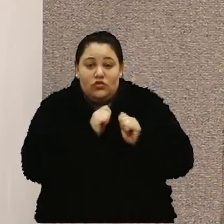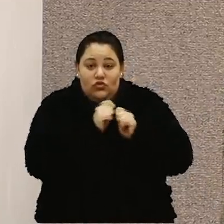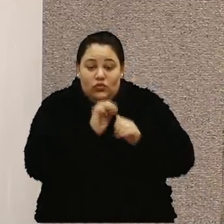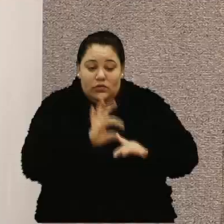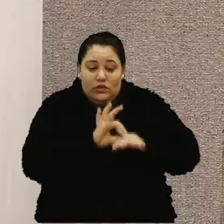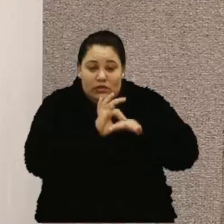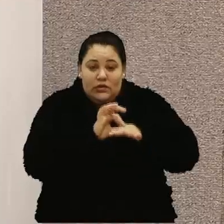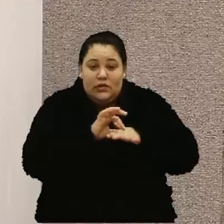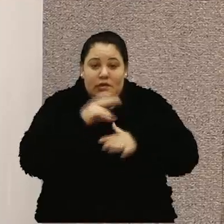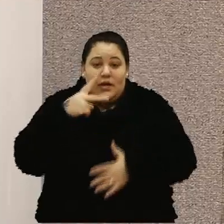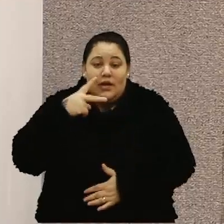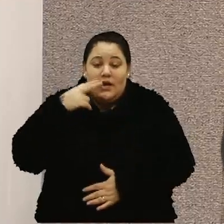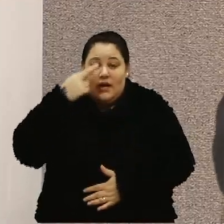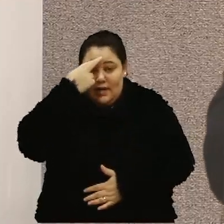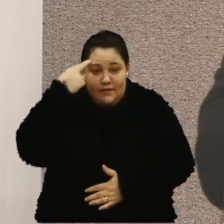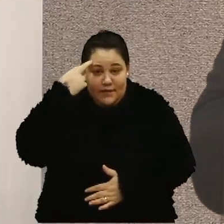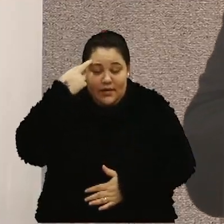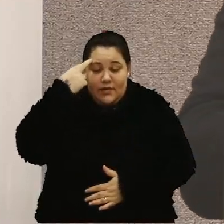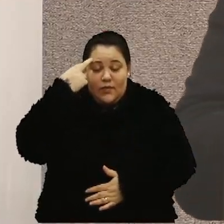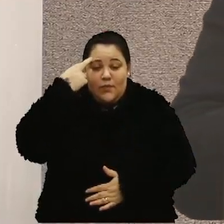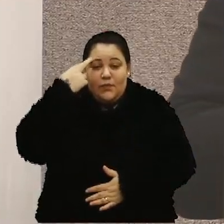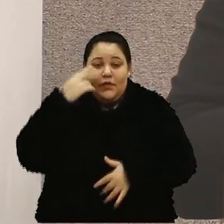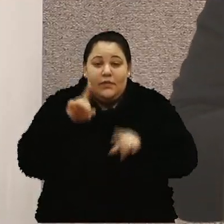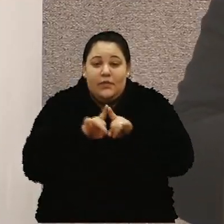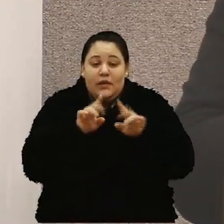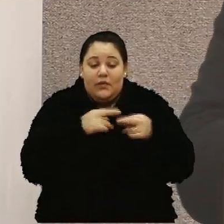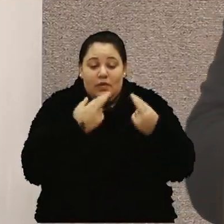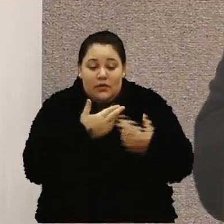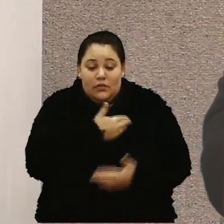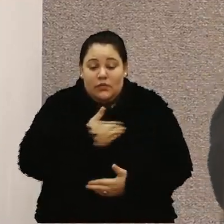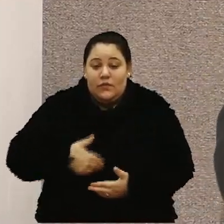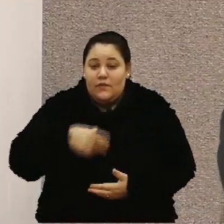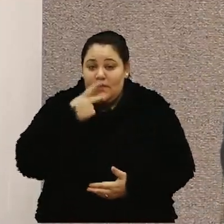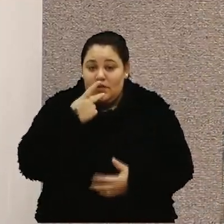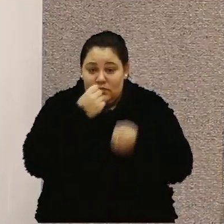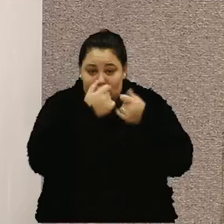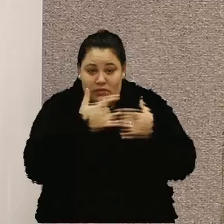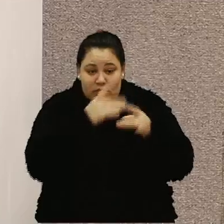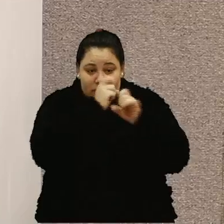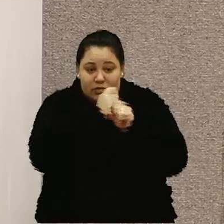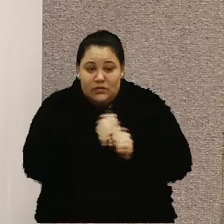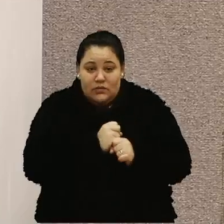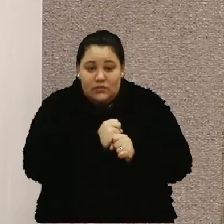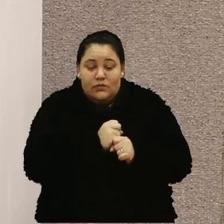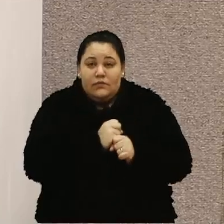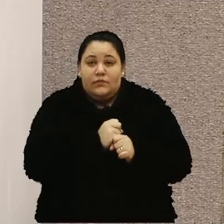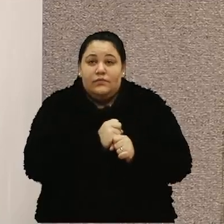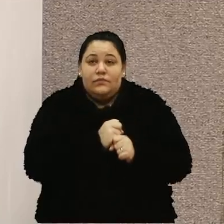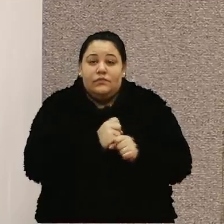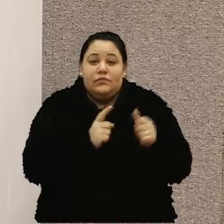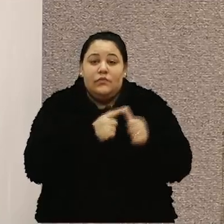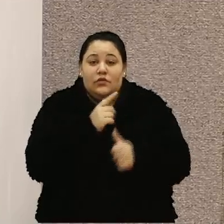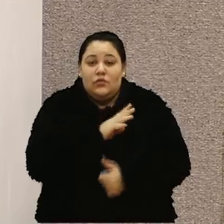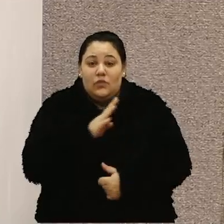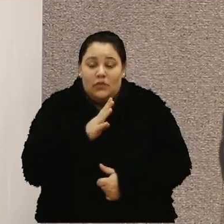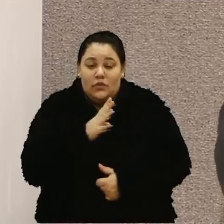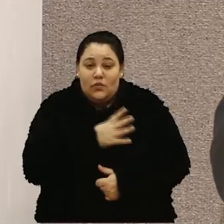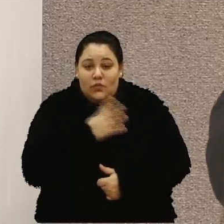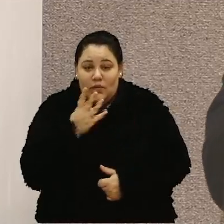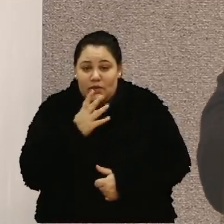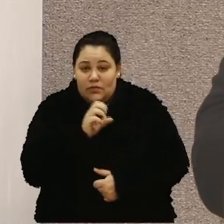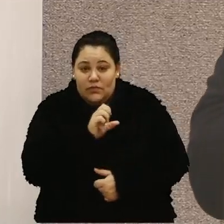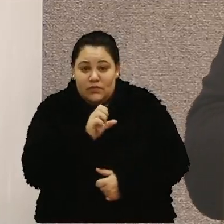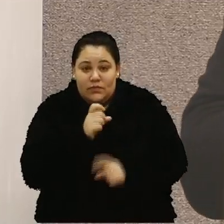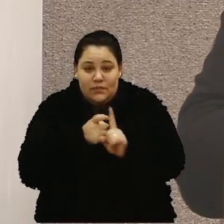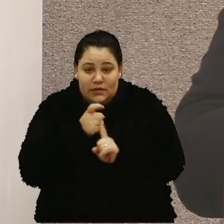Rafael Bueno, que é o presidente da Comissão de Saúde, uma audiência pública de prestação de contas do primeiro quadrimestre da Secretaria Municipal aqui da nossa